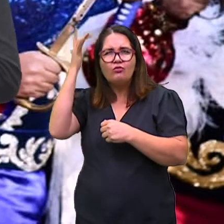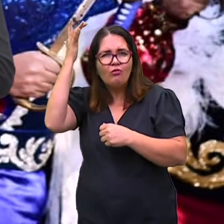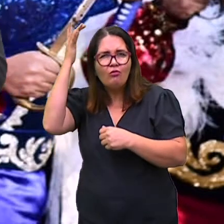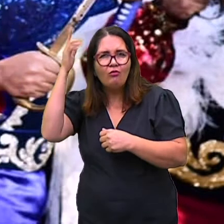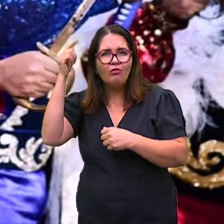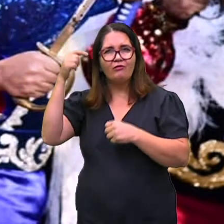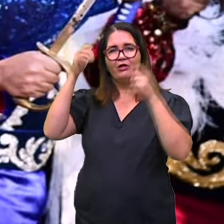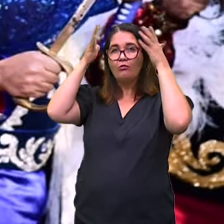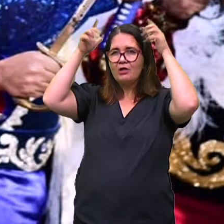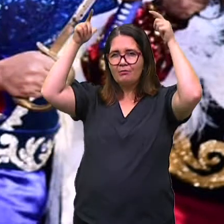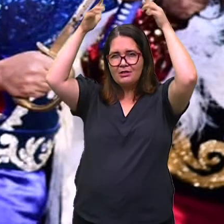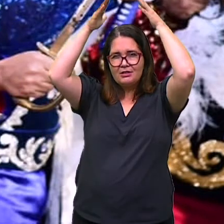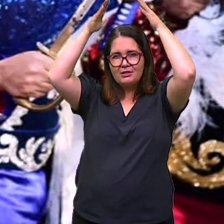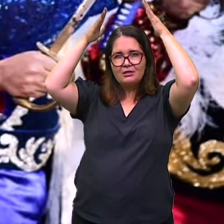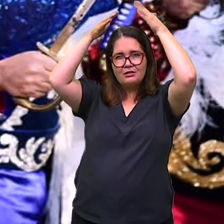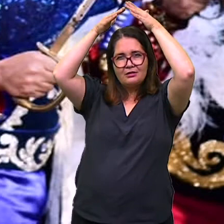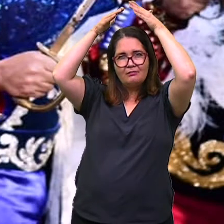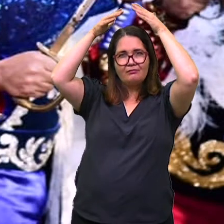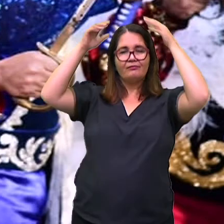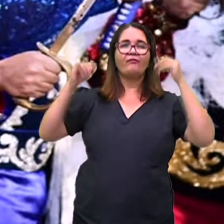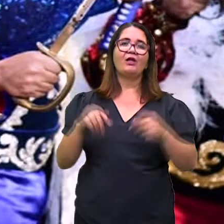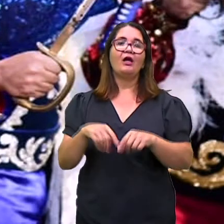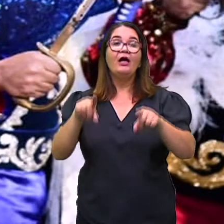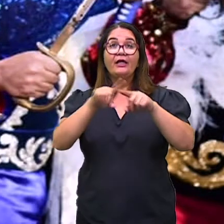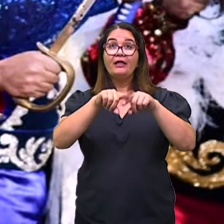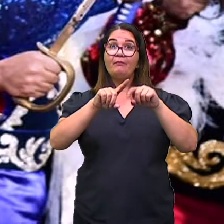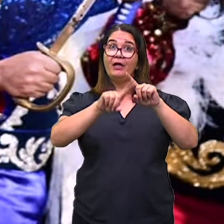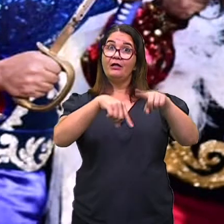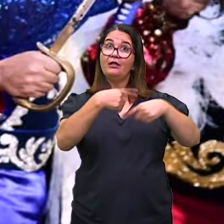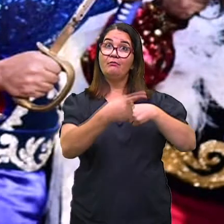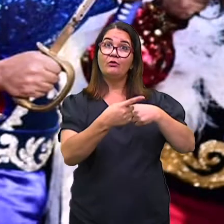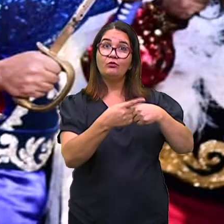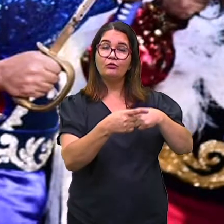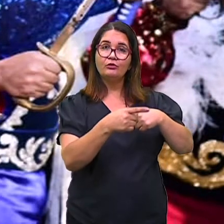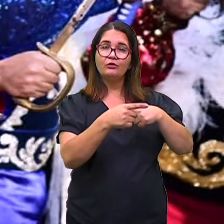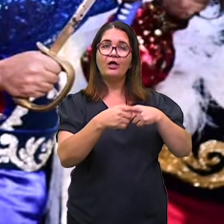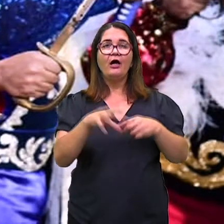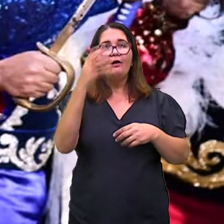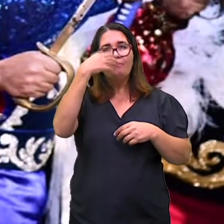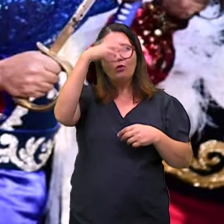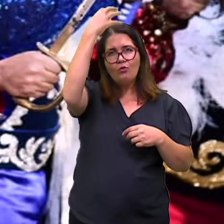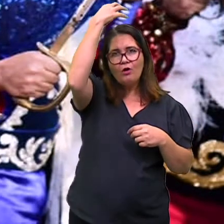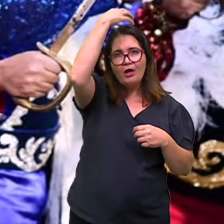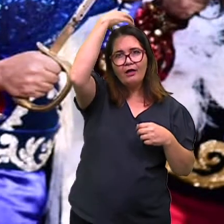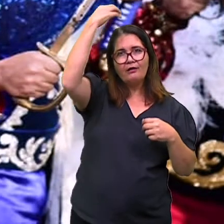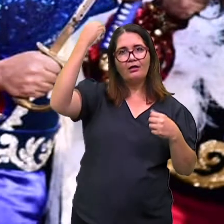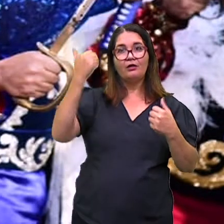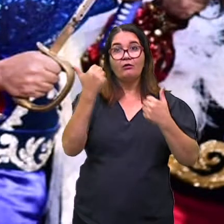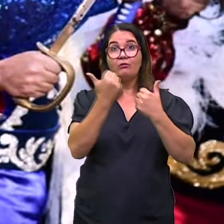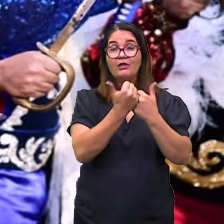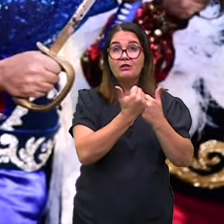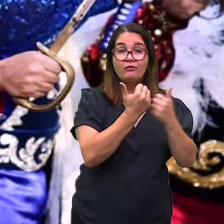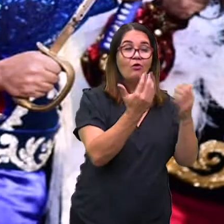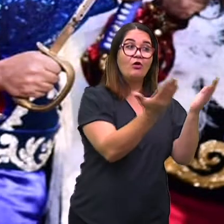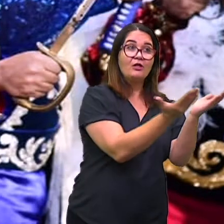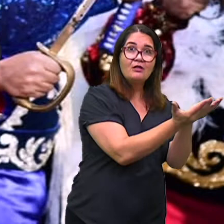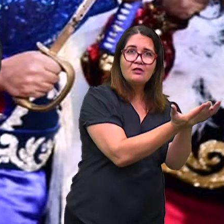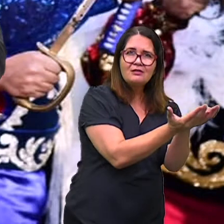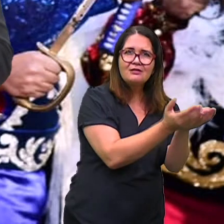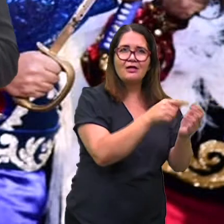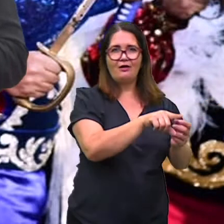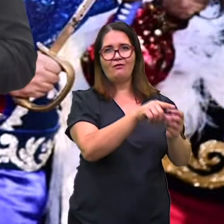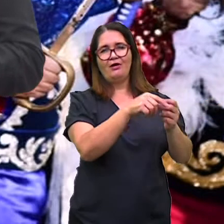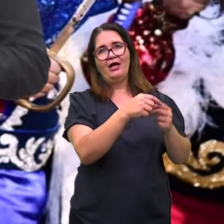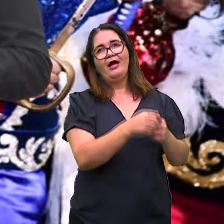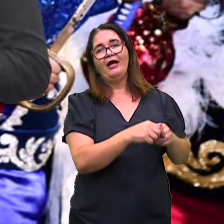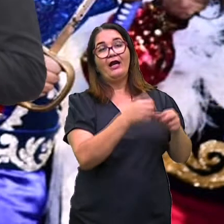aqui na cabeça, tá, gente? E para o rei e o embaixador cristão, essa